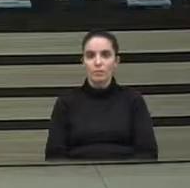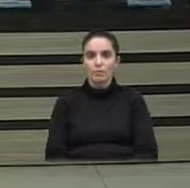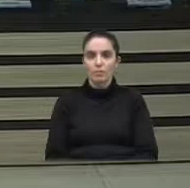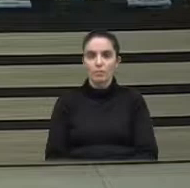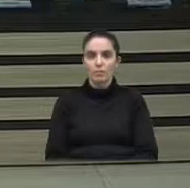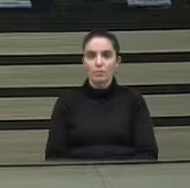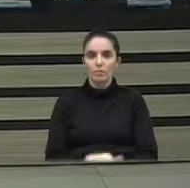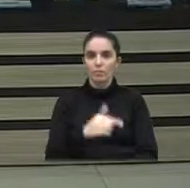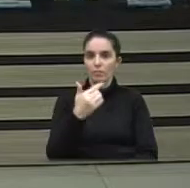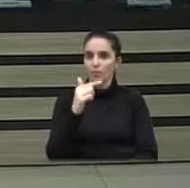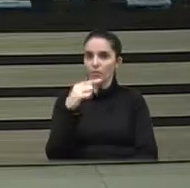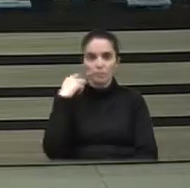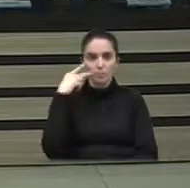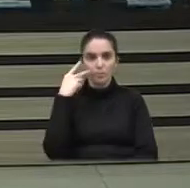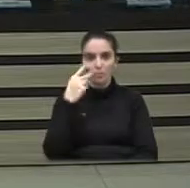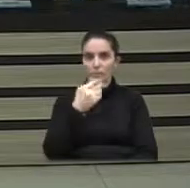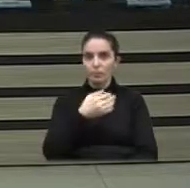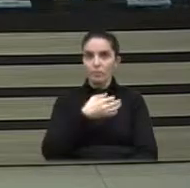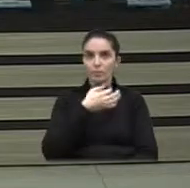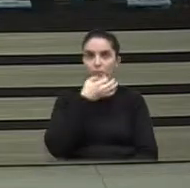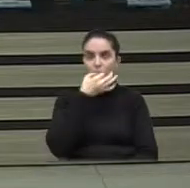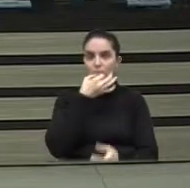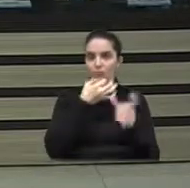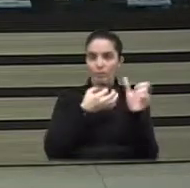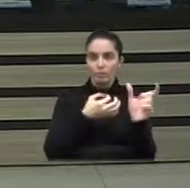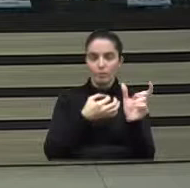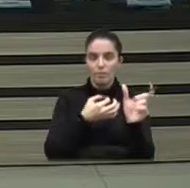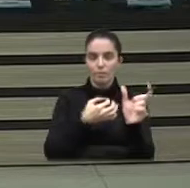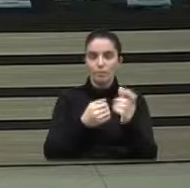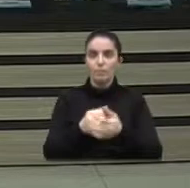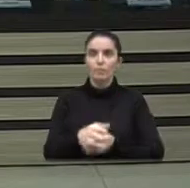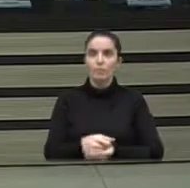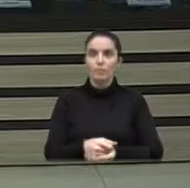Não havendo mais vereadores que desejam usar a palavra,